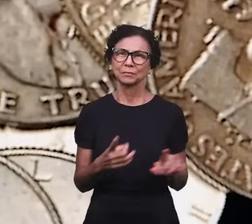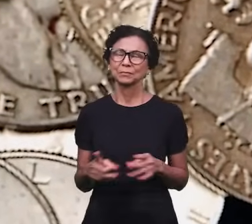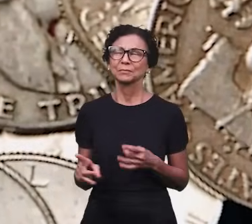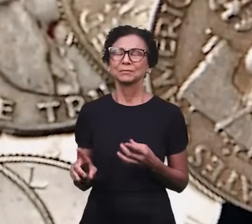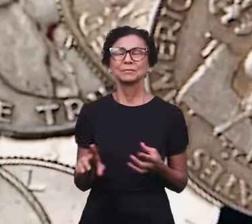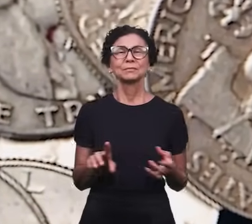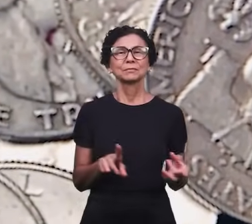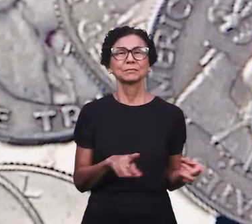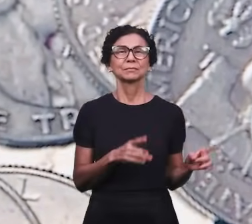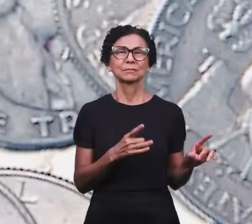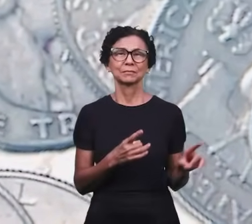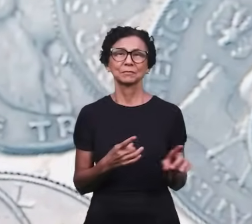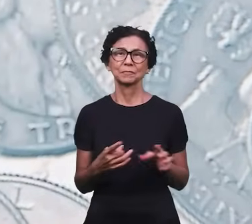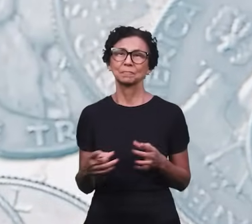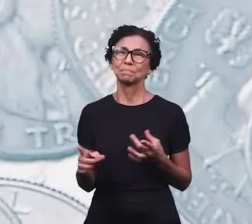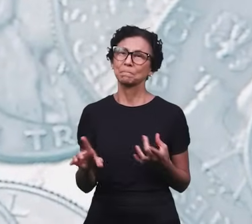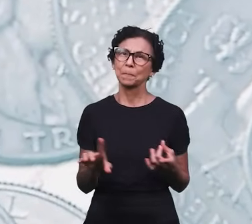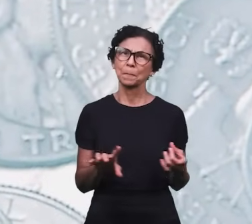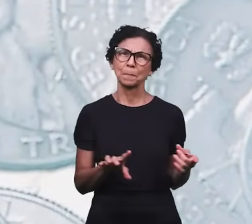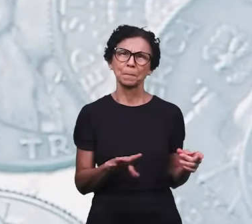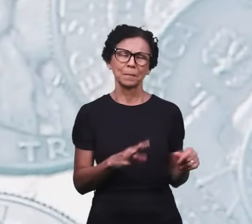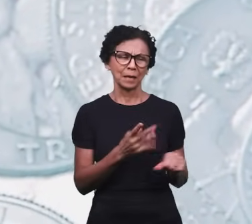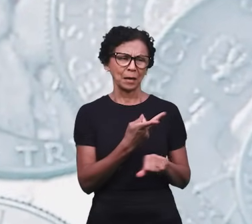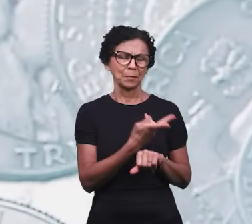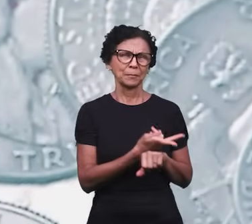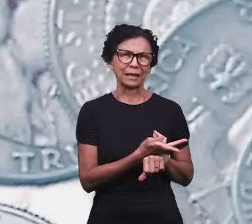Não se rompar a